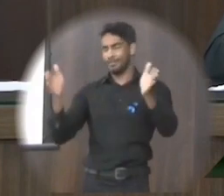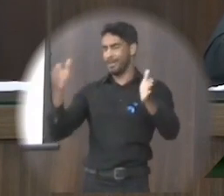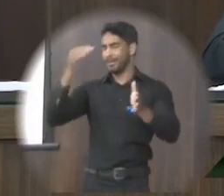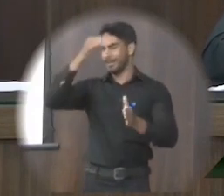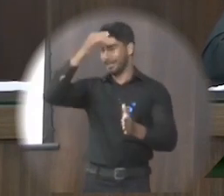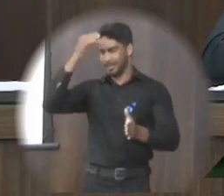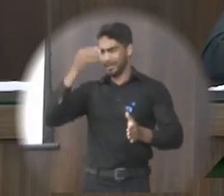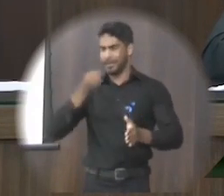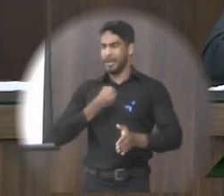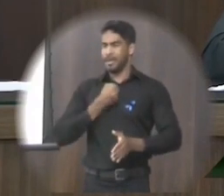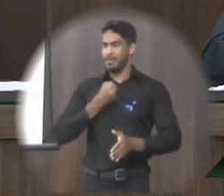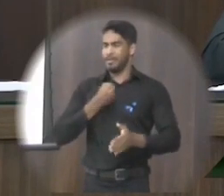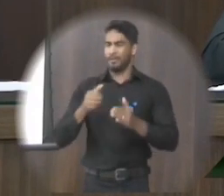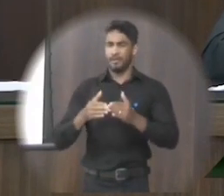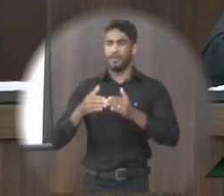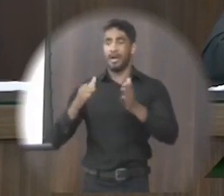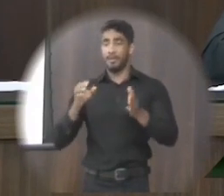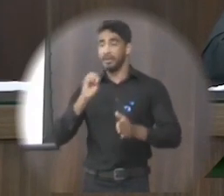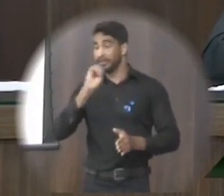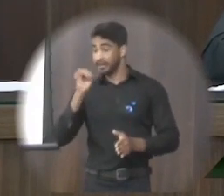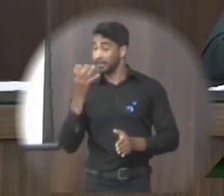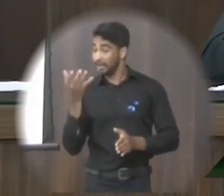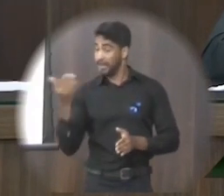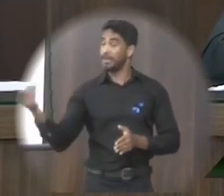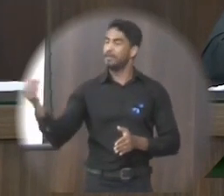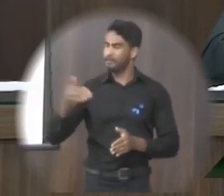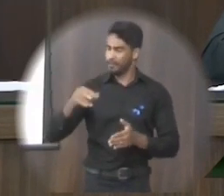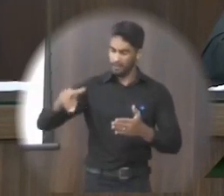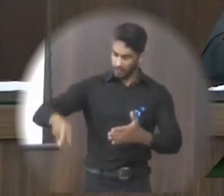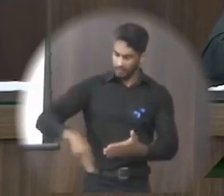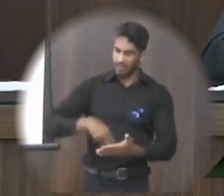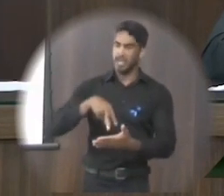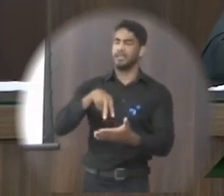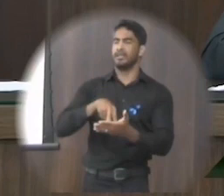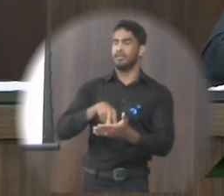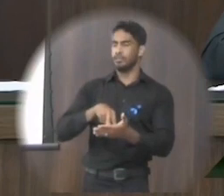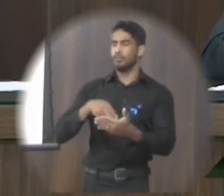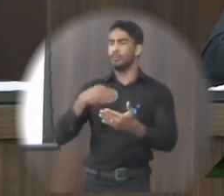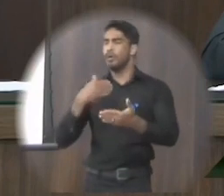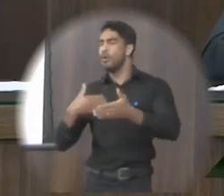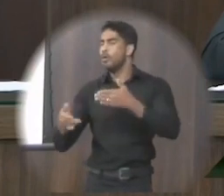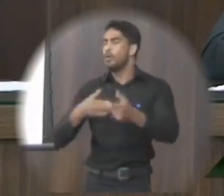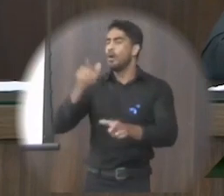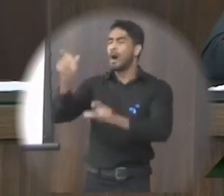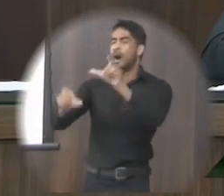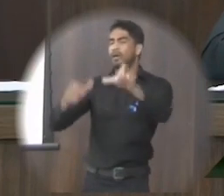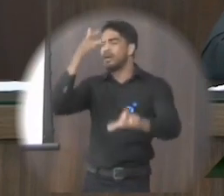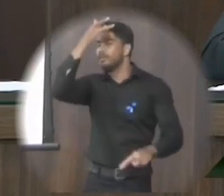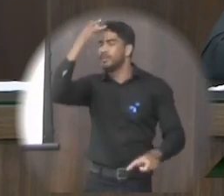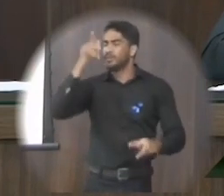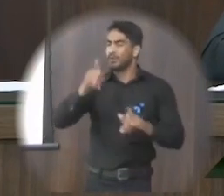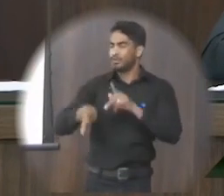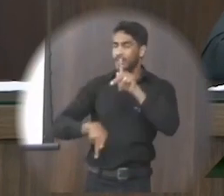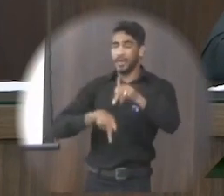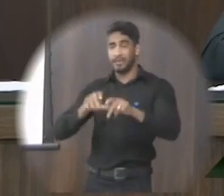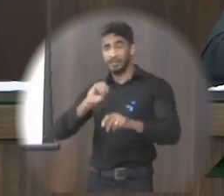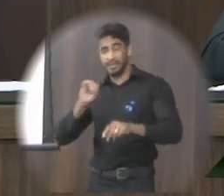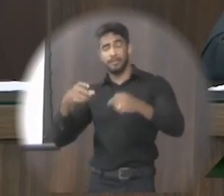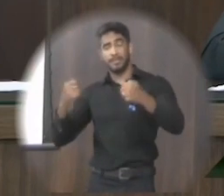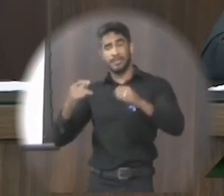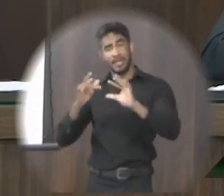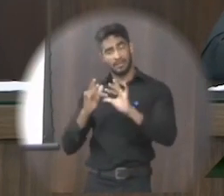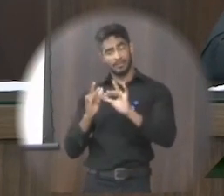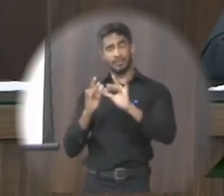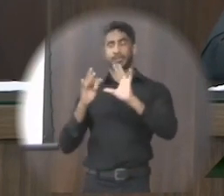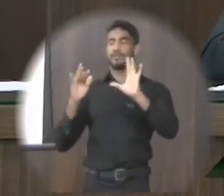microfone abertos, para quando o senhor quiser vir, usar a tribuna, alguém da corporação, quando precisar da gente, nós estamos à disposição, tá